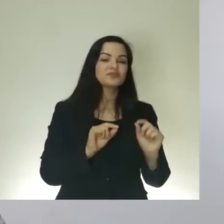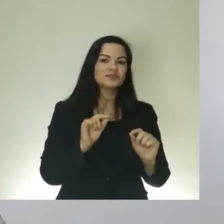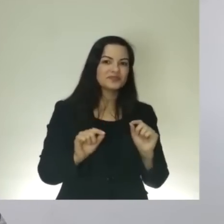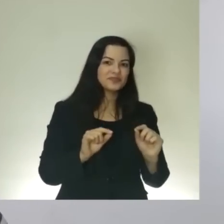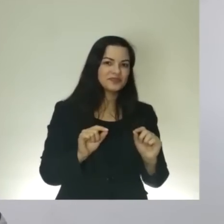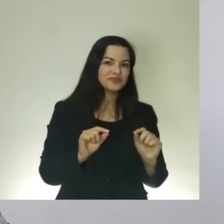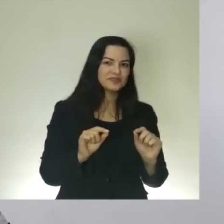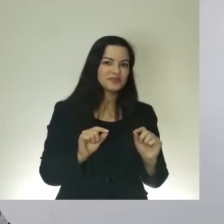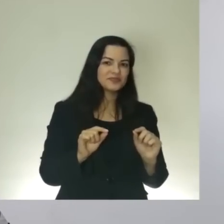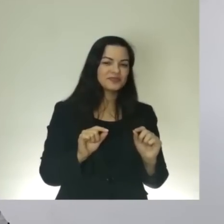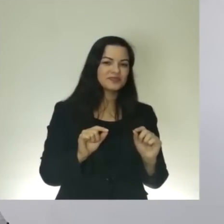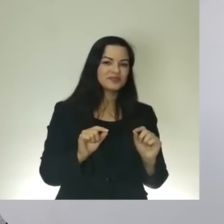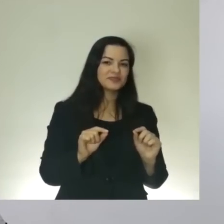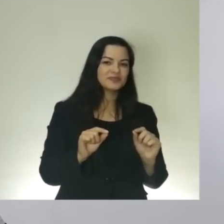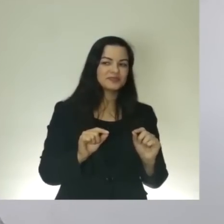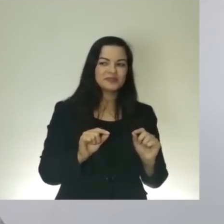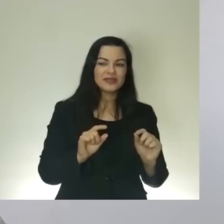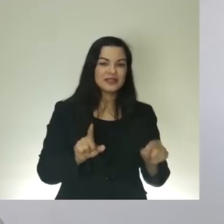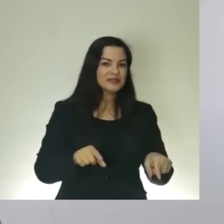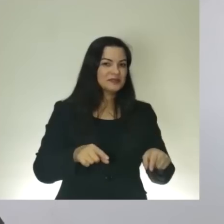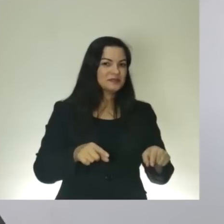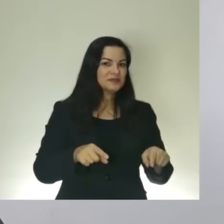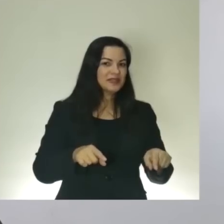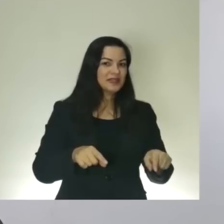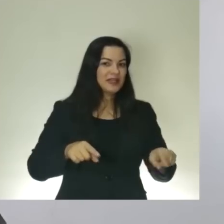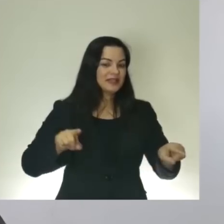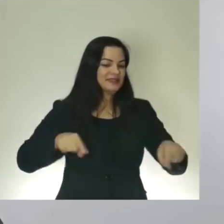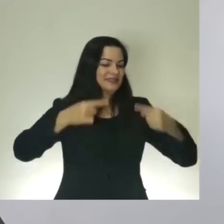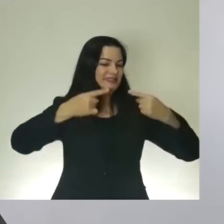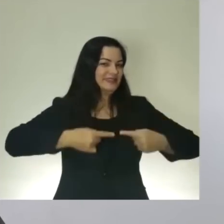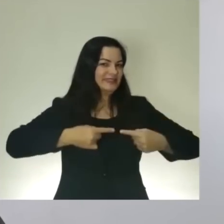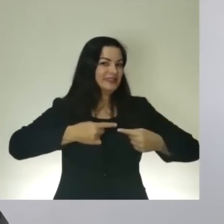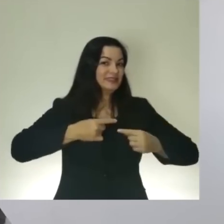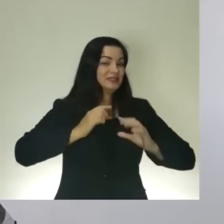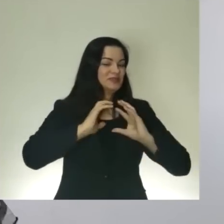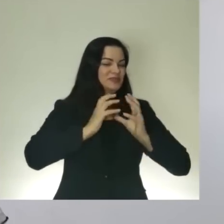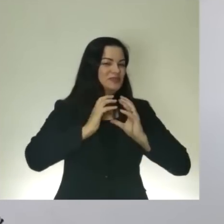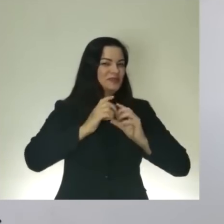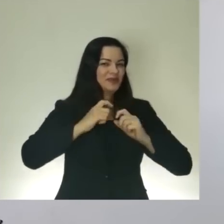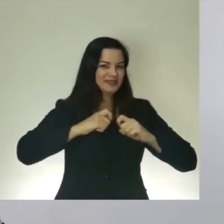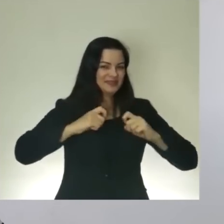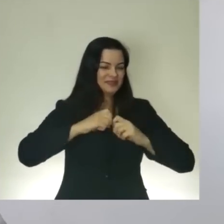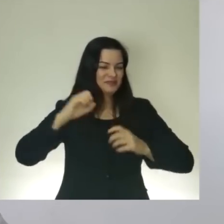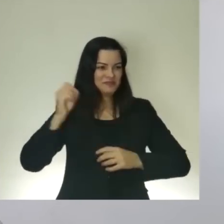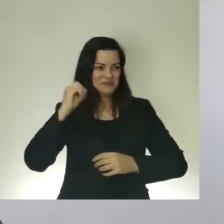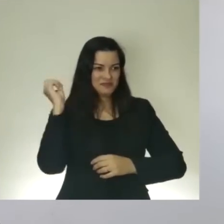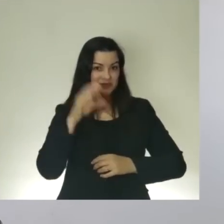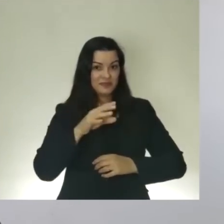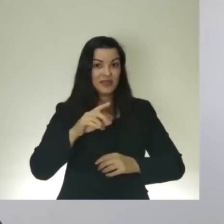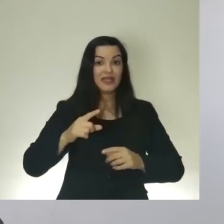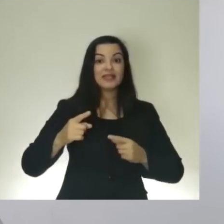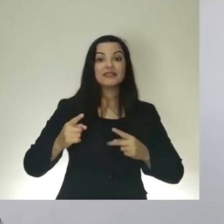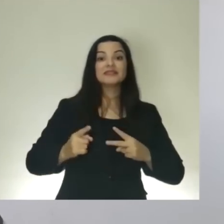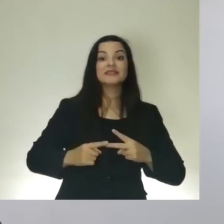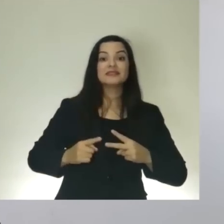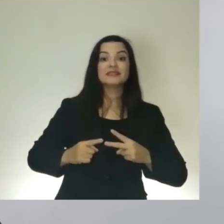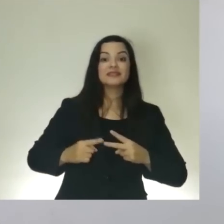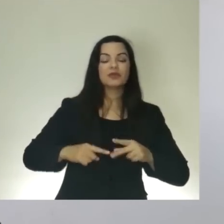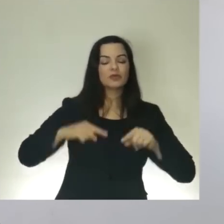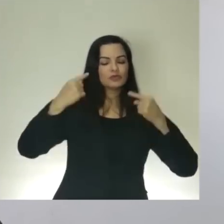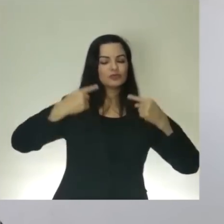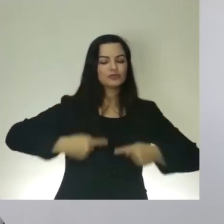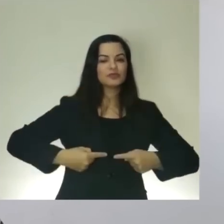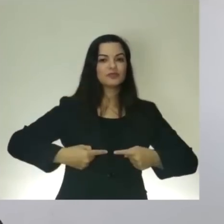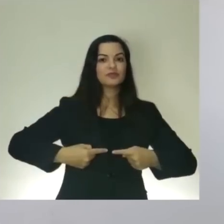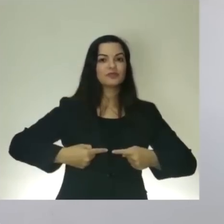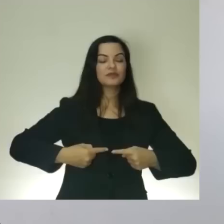primeiro essa disputa de bolinhas de meia. Como segunda parte do desafio, nós vamos